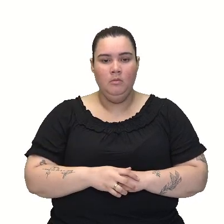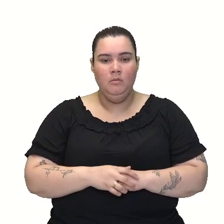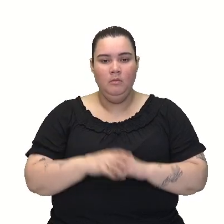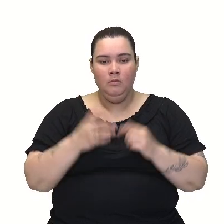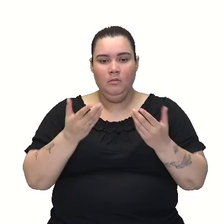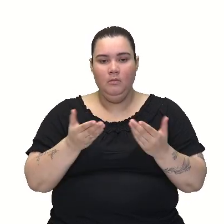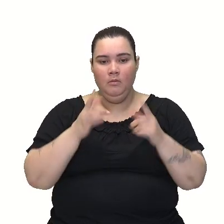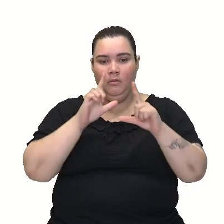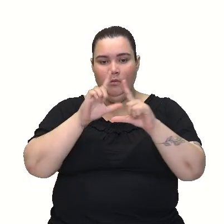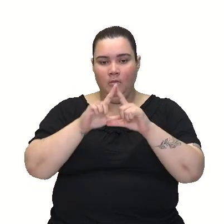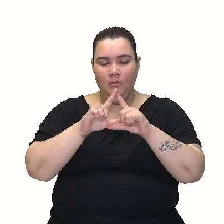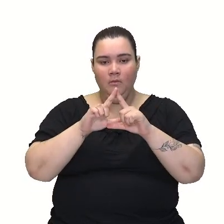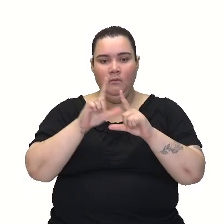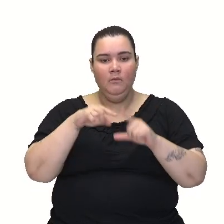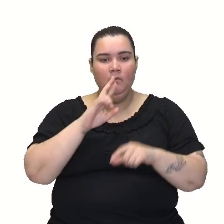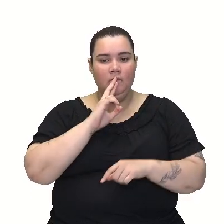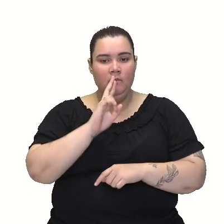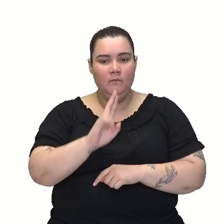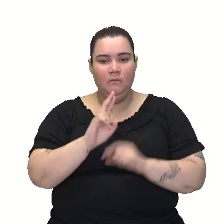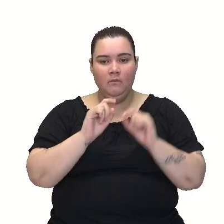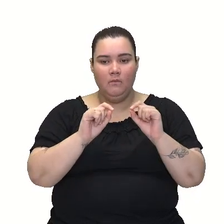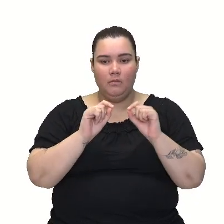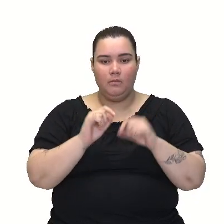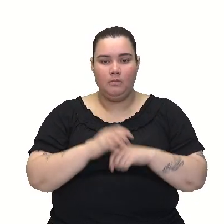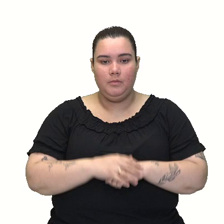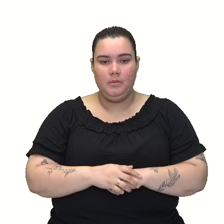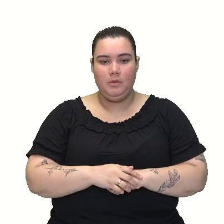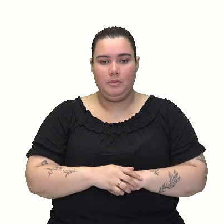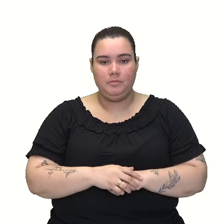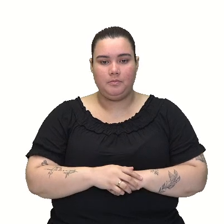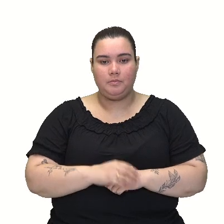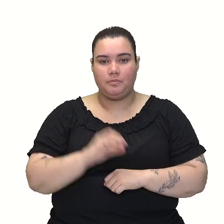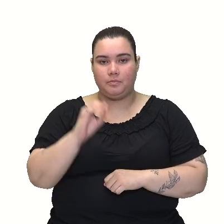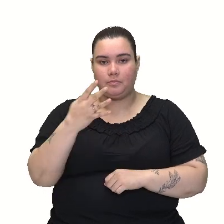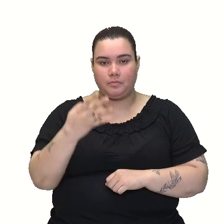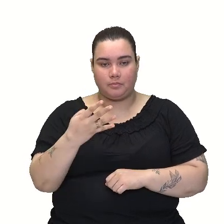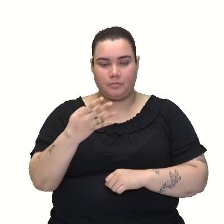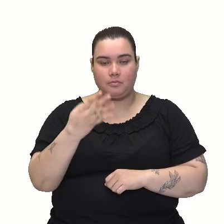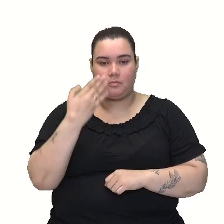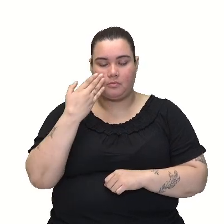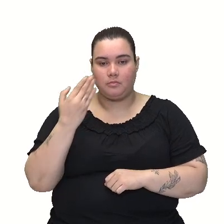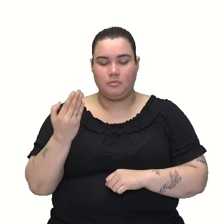O valor de delta aqui nesse caso vai ser igual a 4.